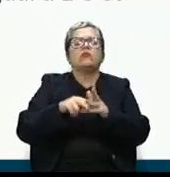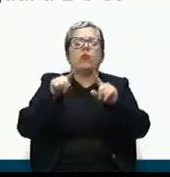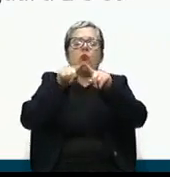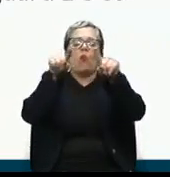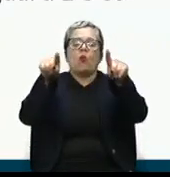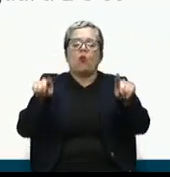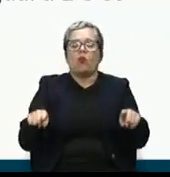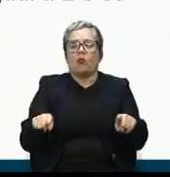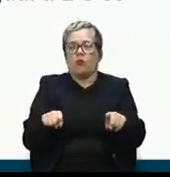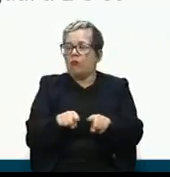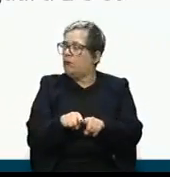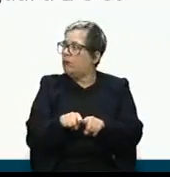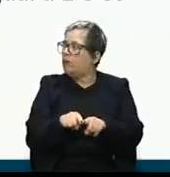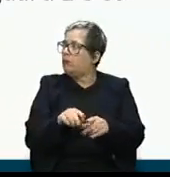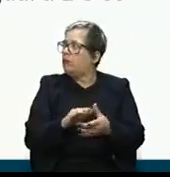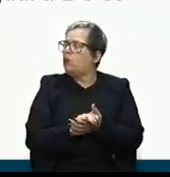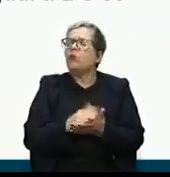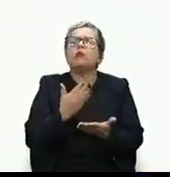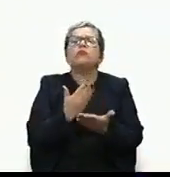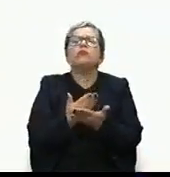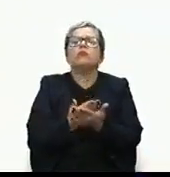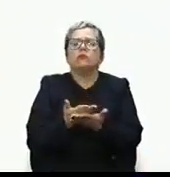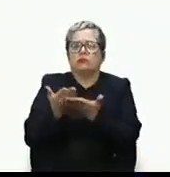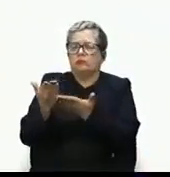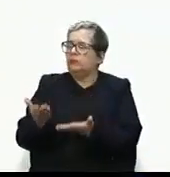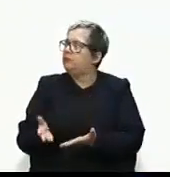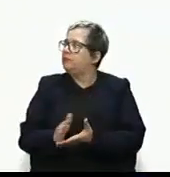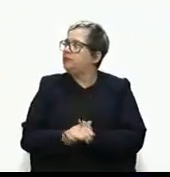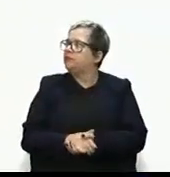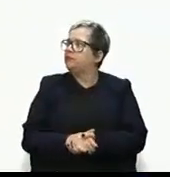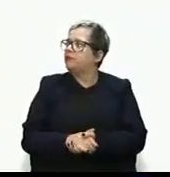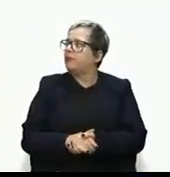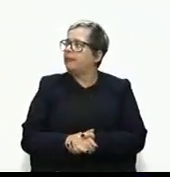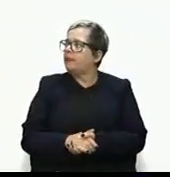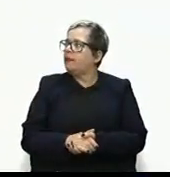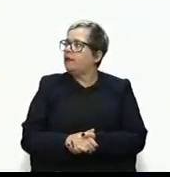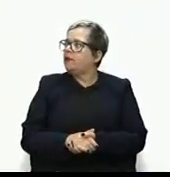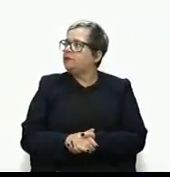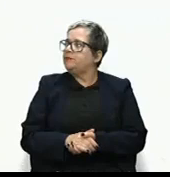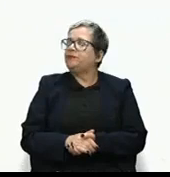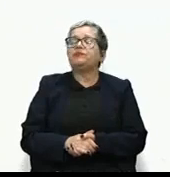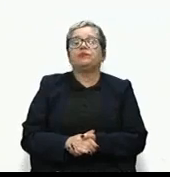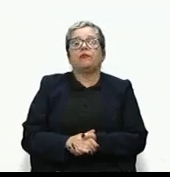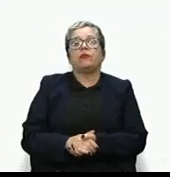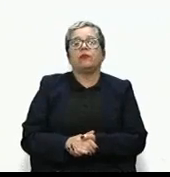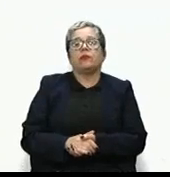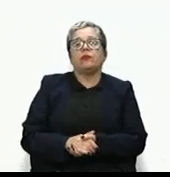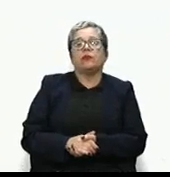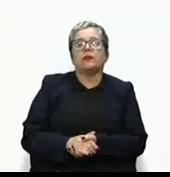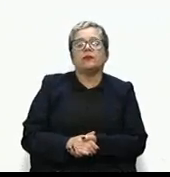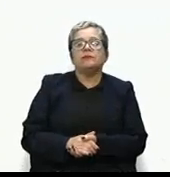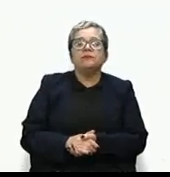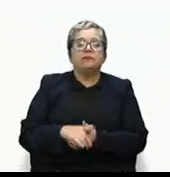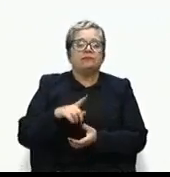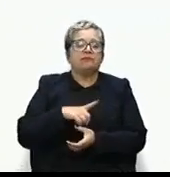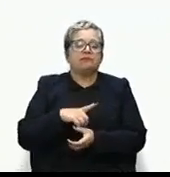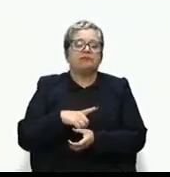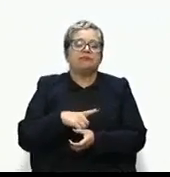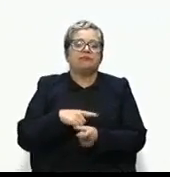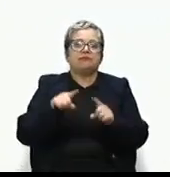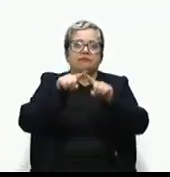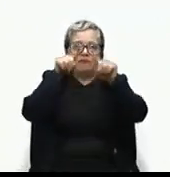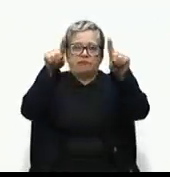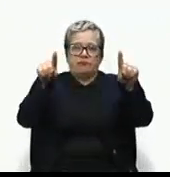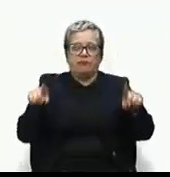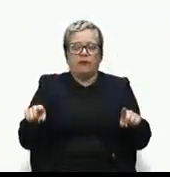nós podemos explorar com isso? Se nós considerarmos essa matriz A, nós temos